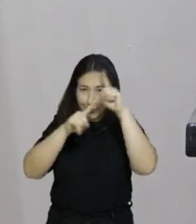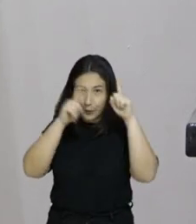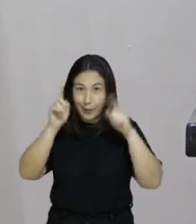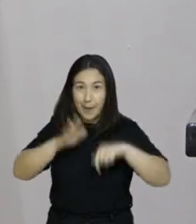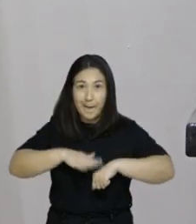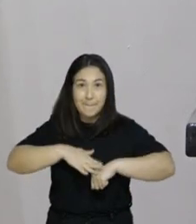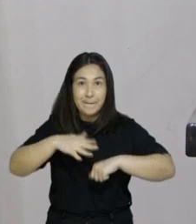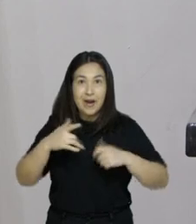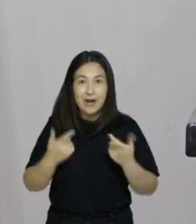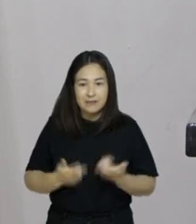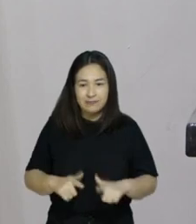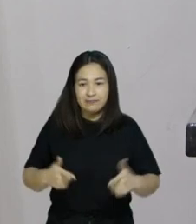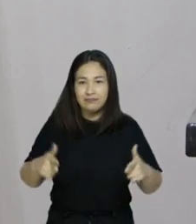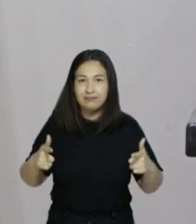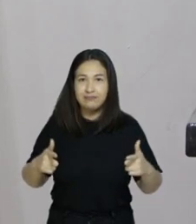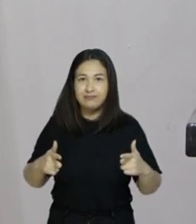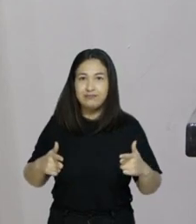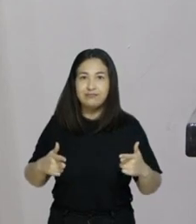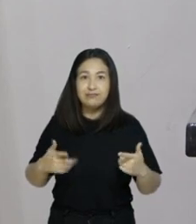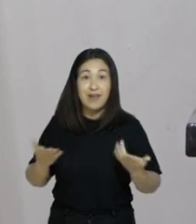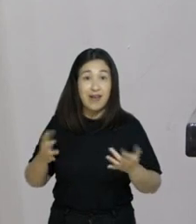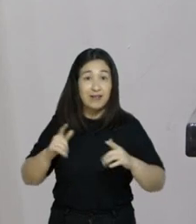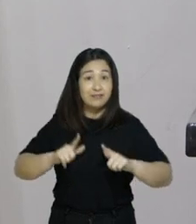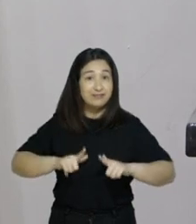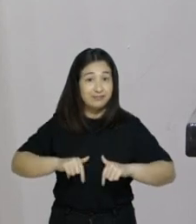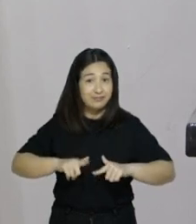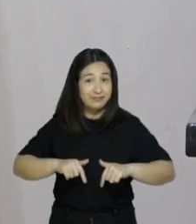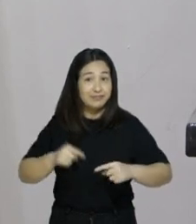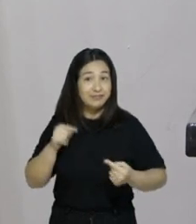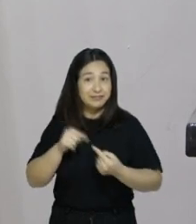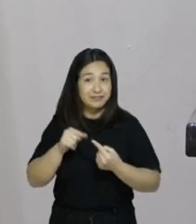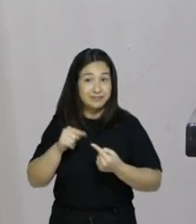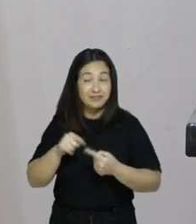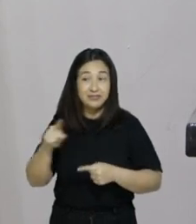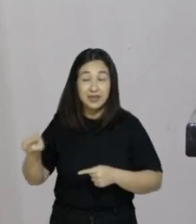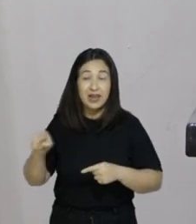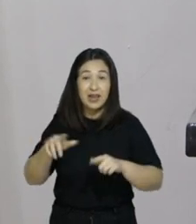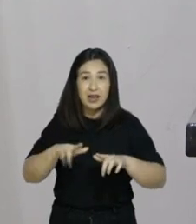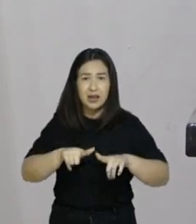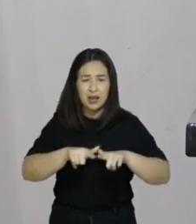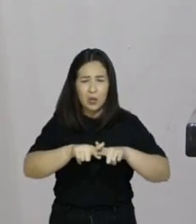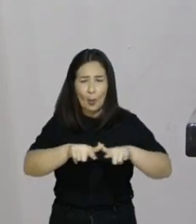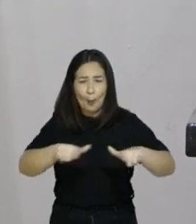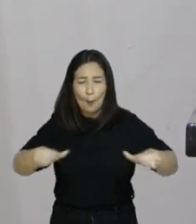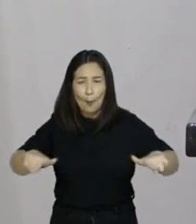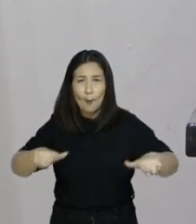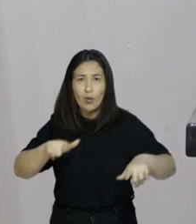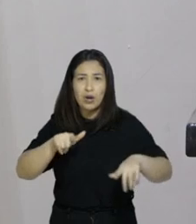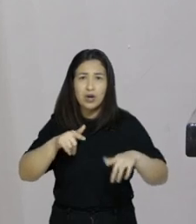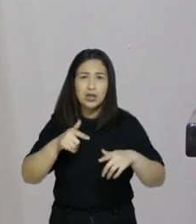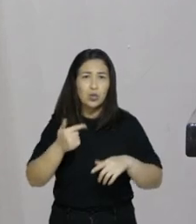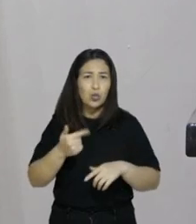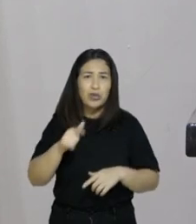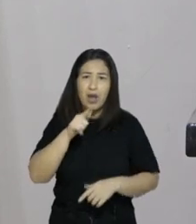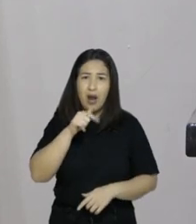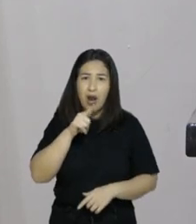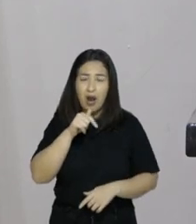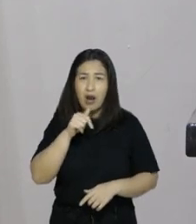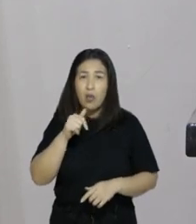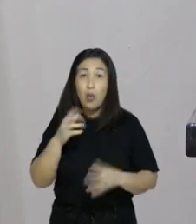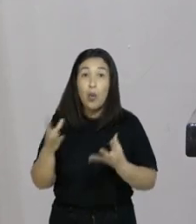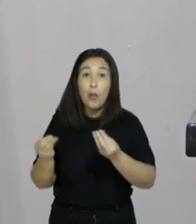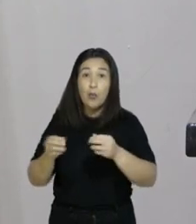mundo. Este é Israel. Com um solo desértico, cercado de países, em sua grande